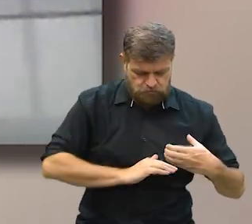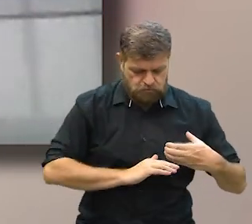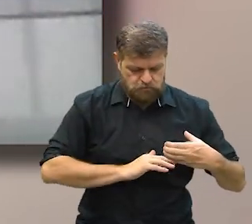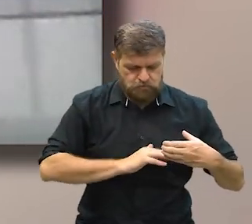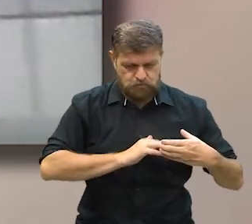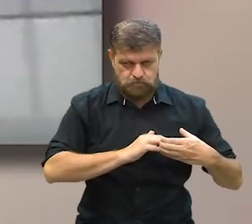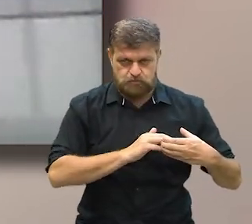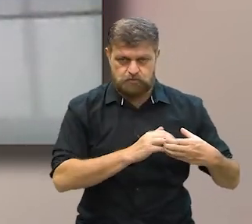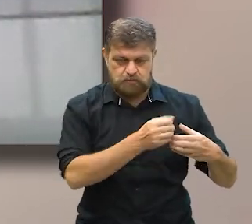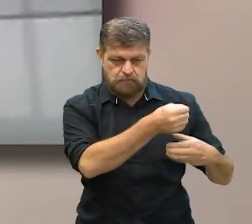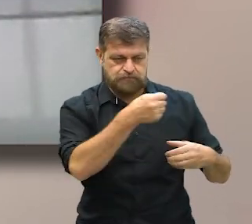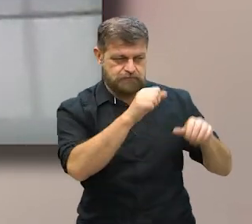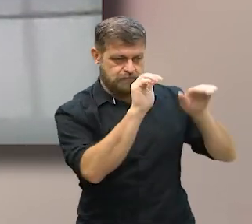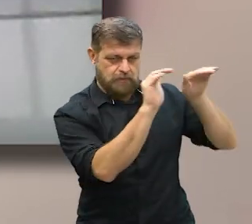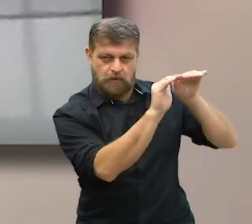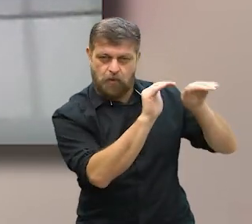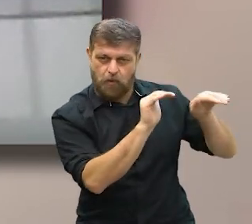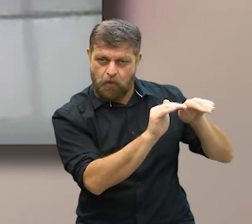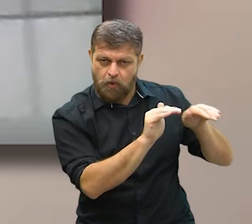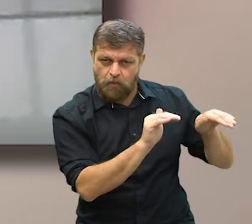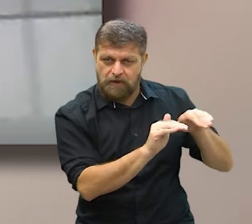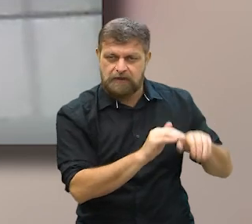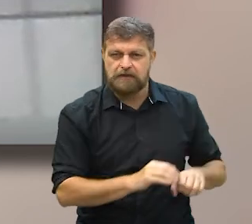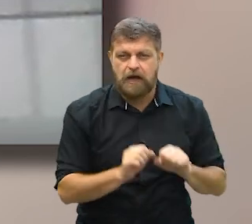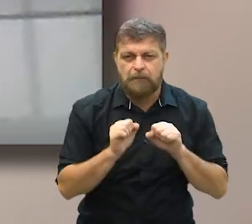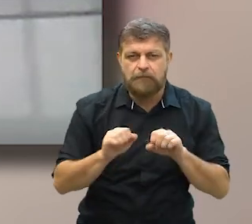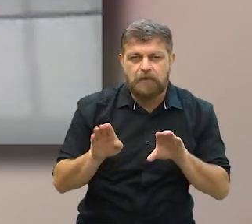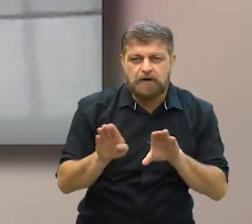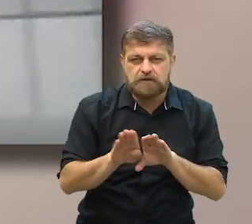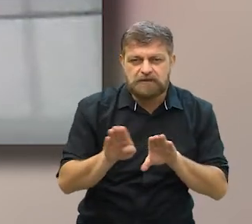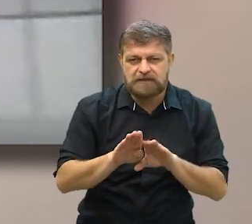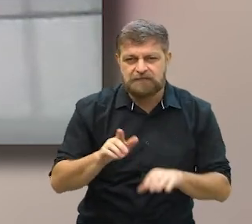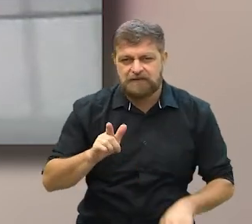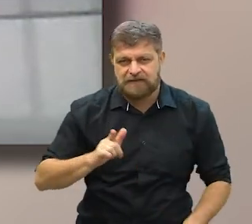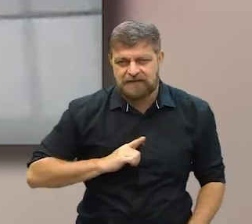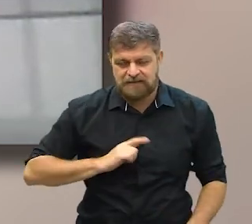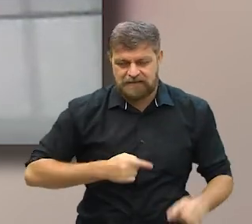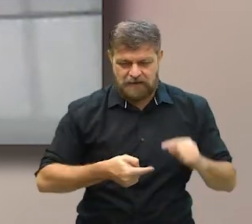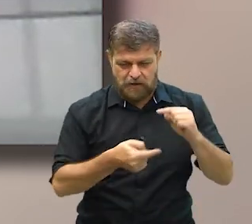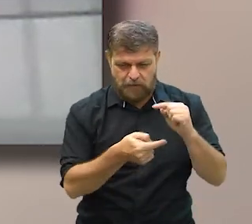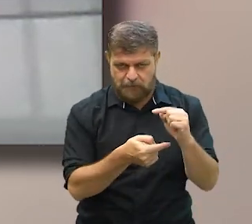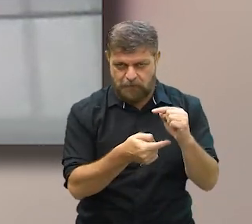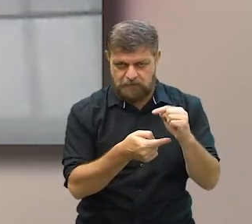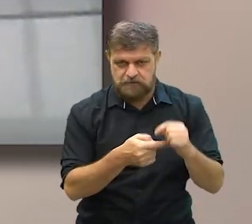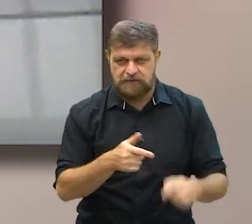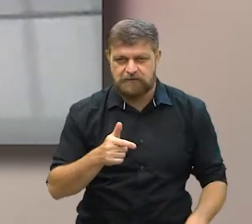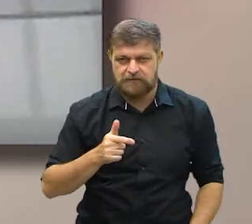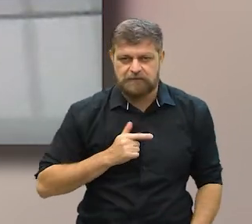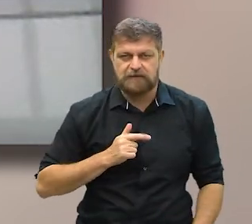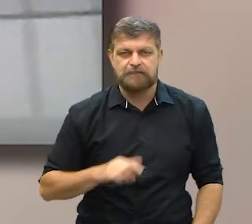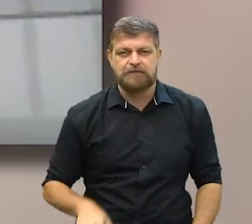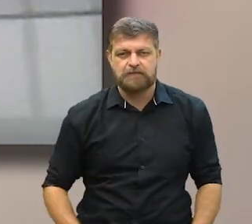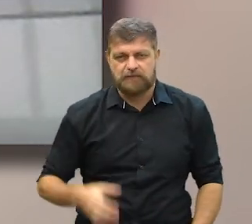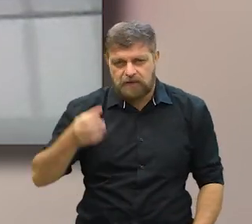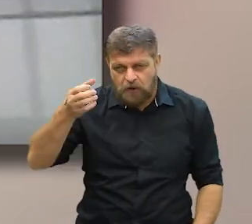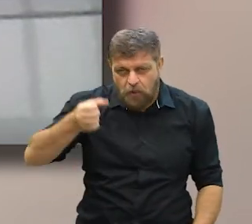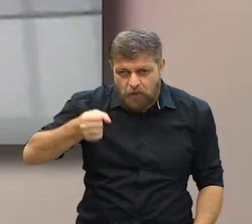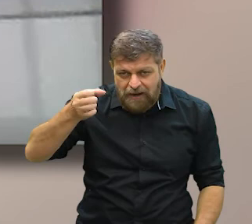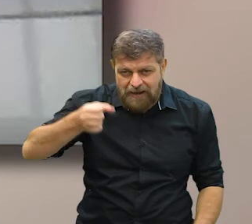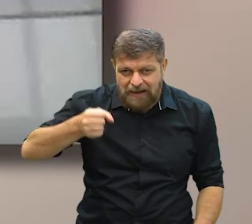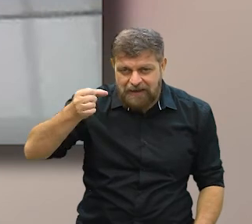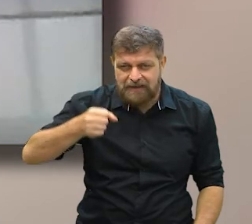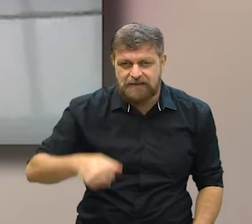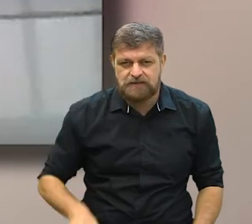e também pode ser, né, frasquinho de maionese que ferve e tal, bonitinho, e armazena o leite pode ser